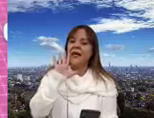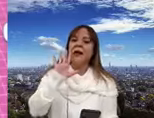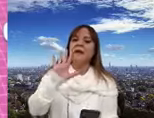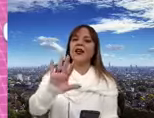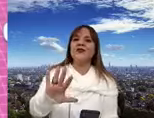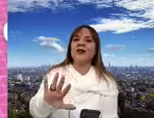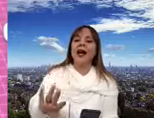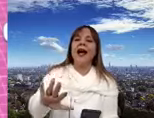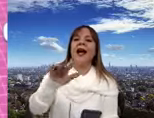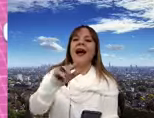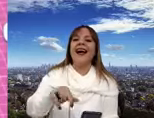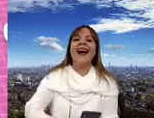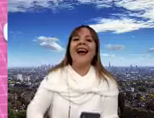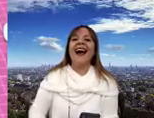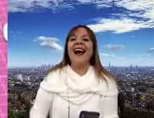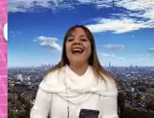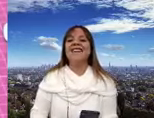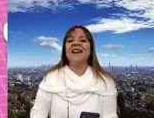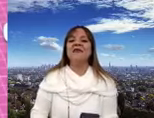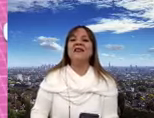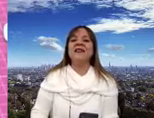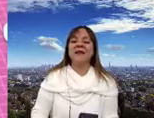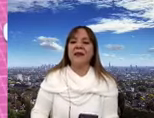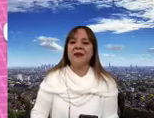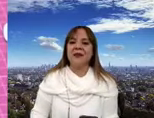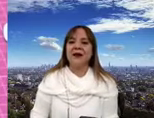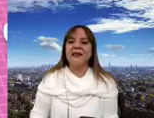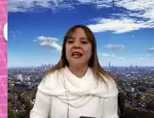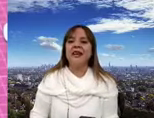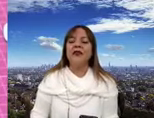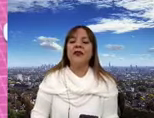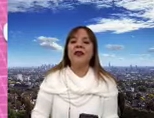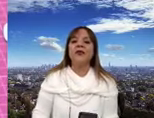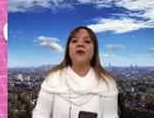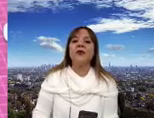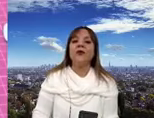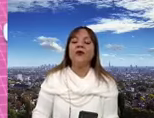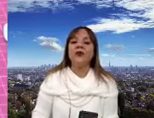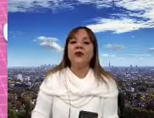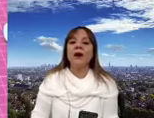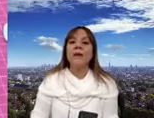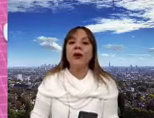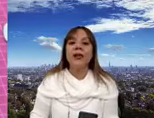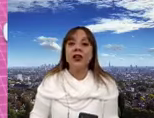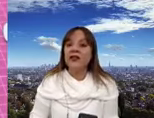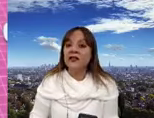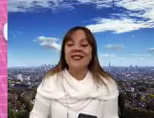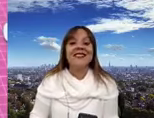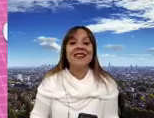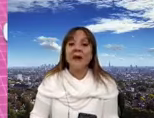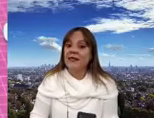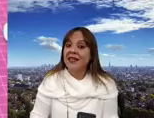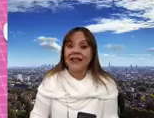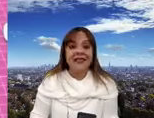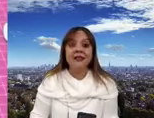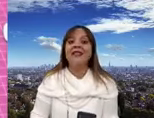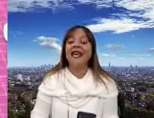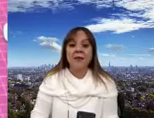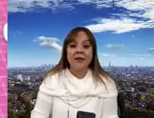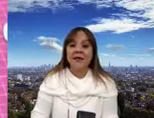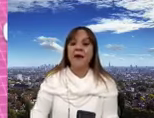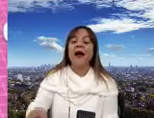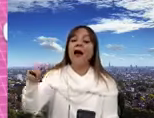ajudar a Stephanie a terminar o trabalho dela. E eu vou falar sobre o concurso cultural Amor em Nós, que vocês têm que prestar atenção e têm que